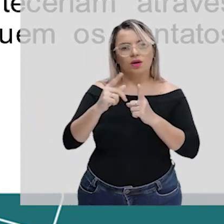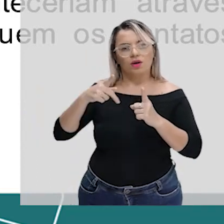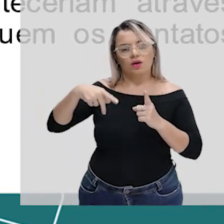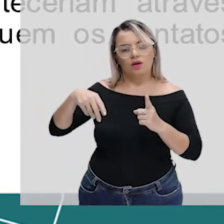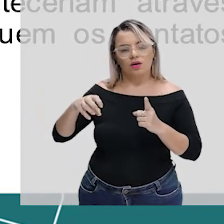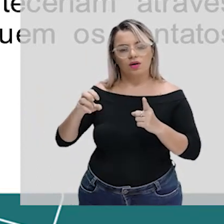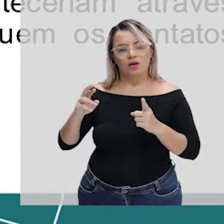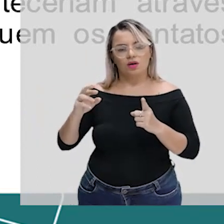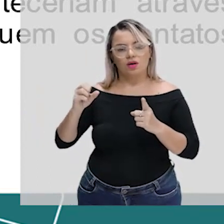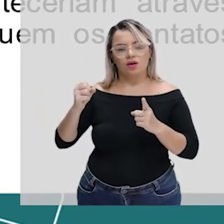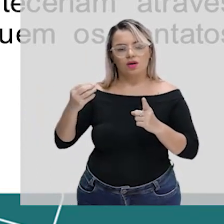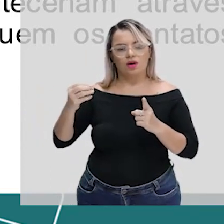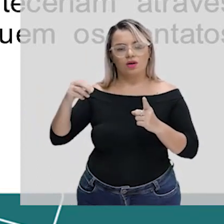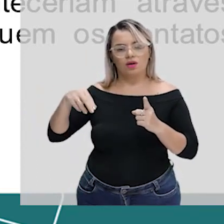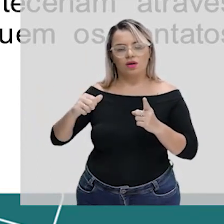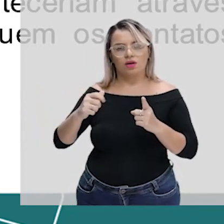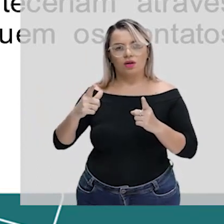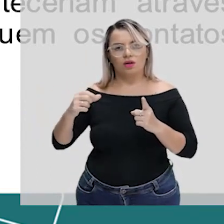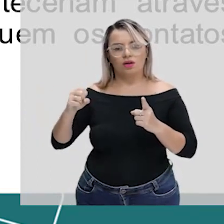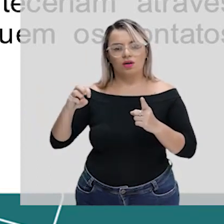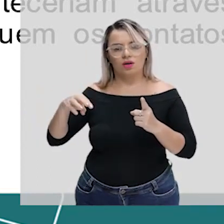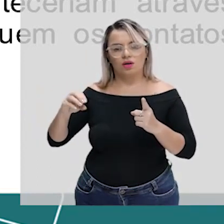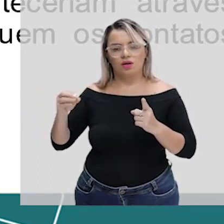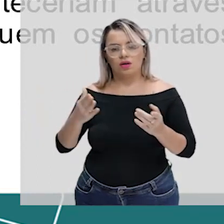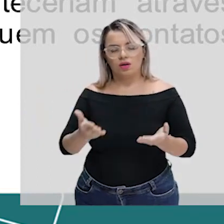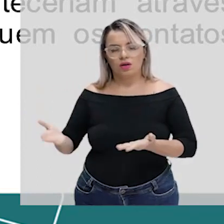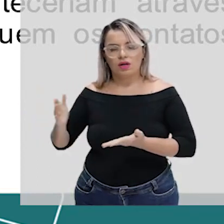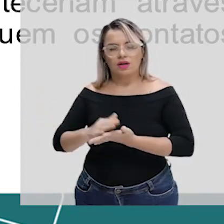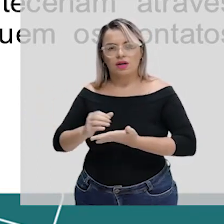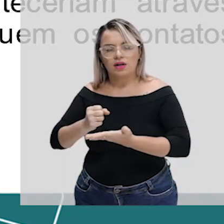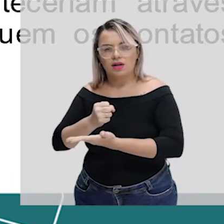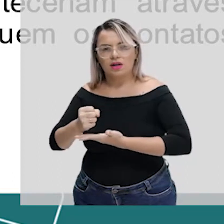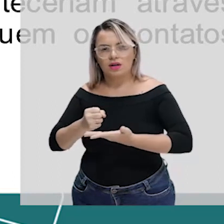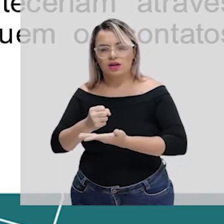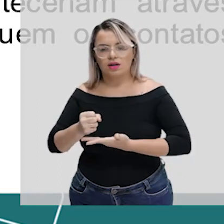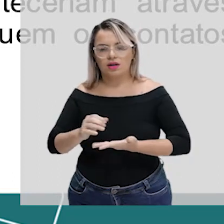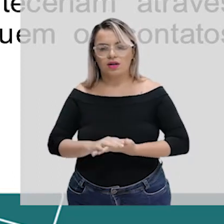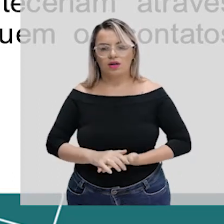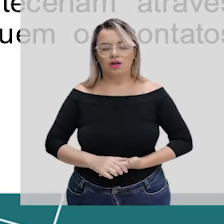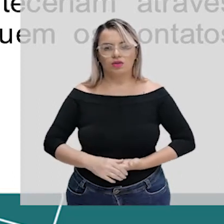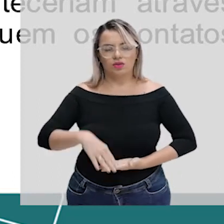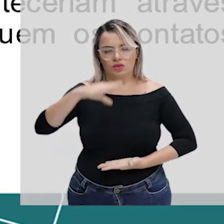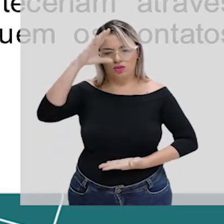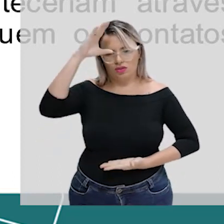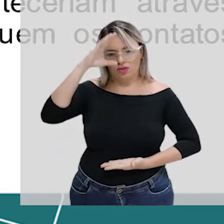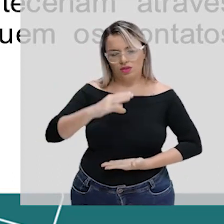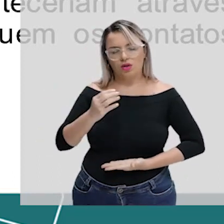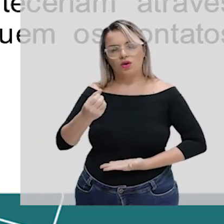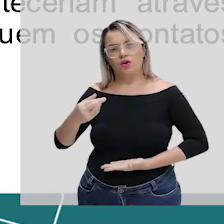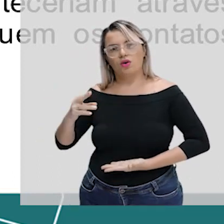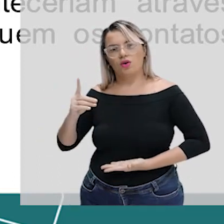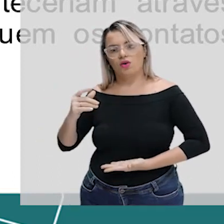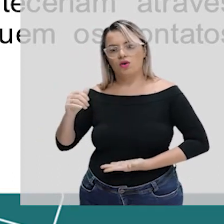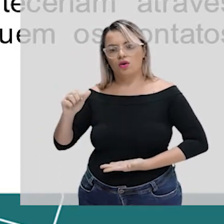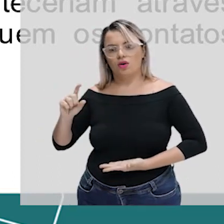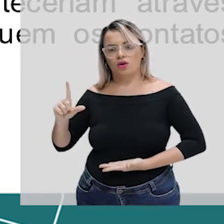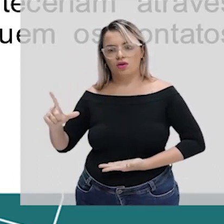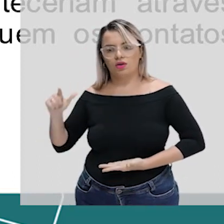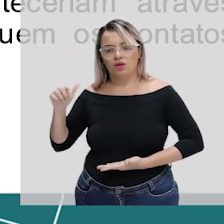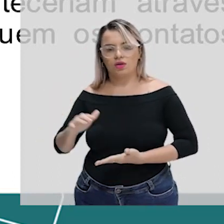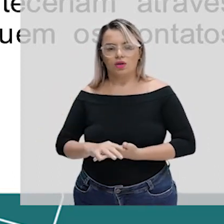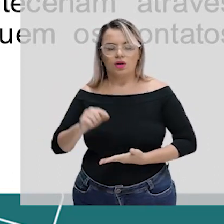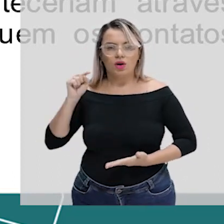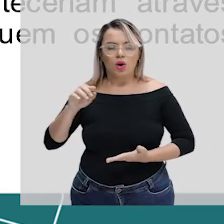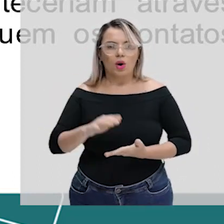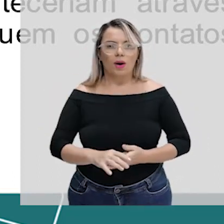O personalismo na política é a essência do homem cordial, segundo Holanda, pois ele prefere